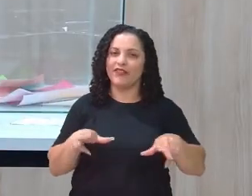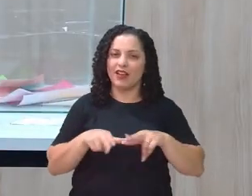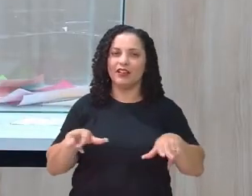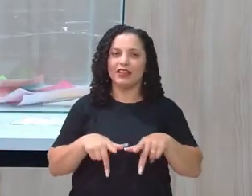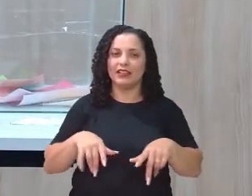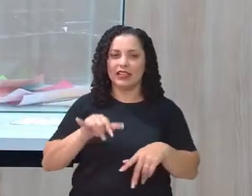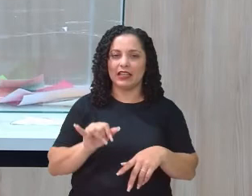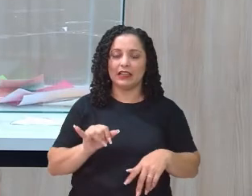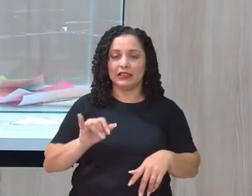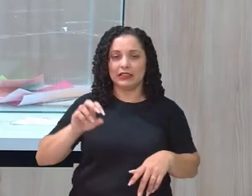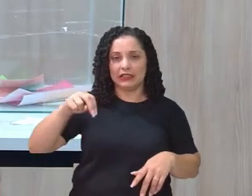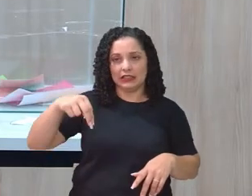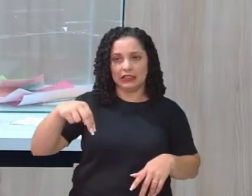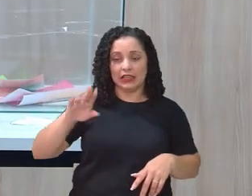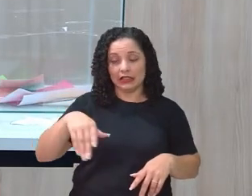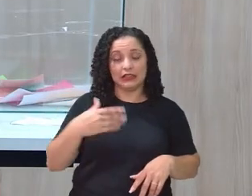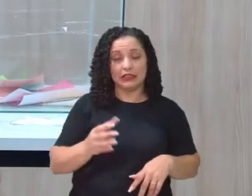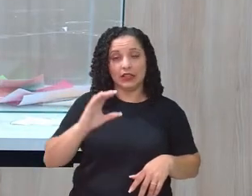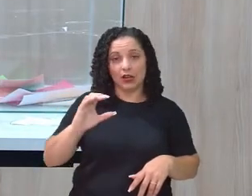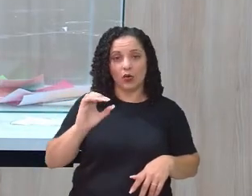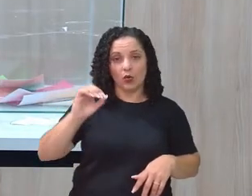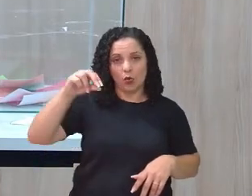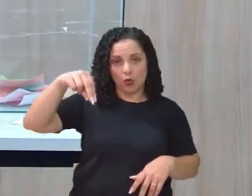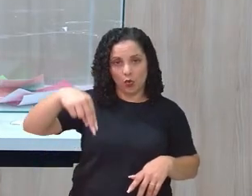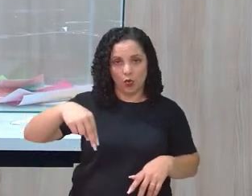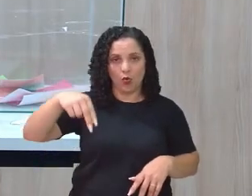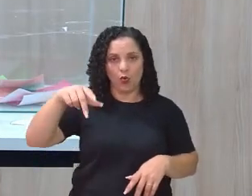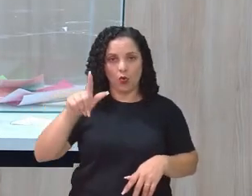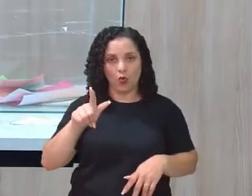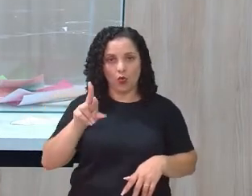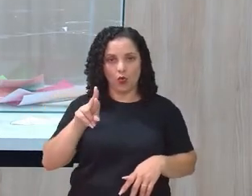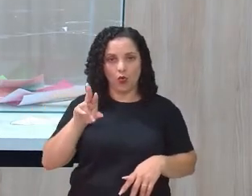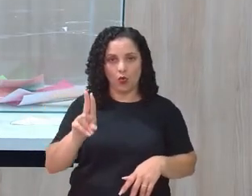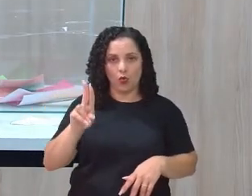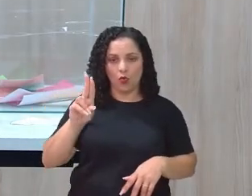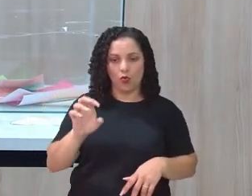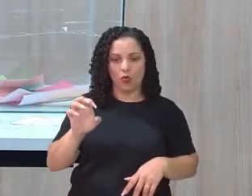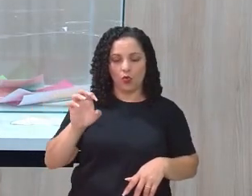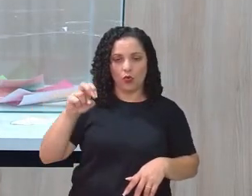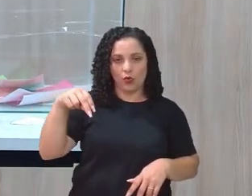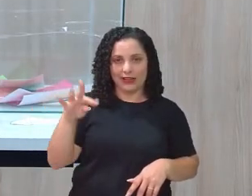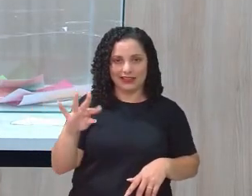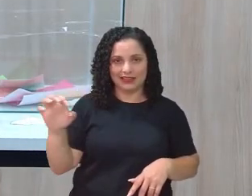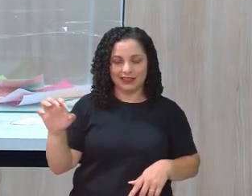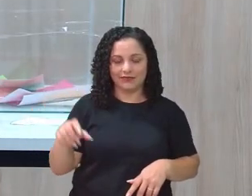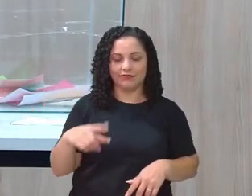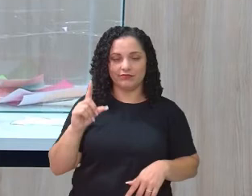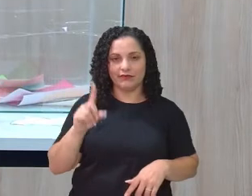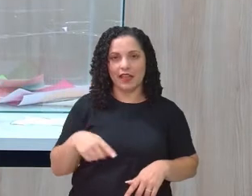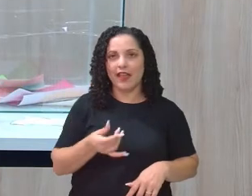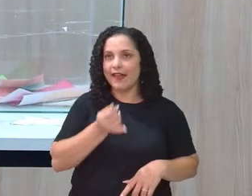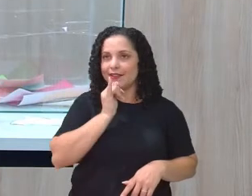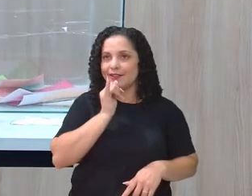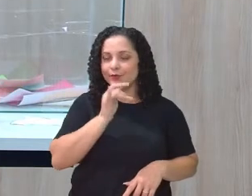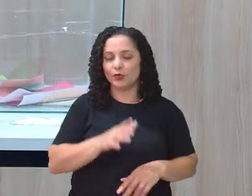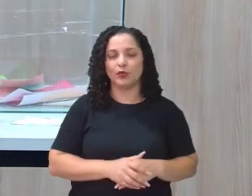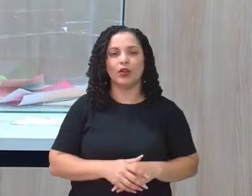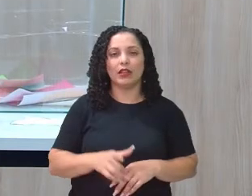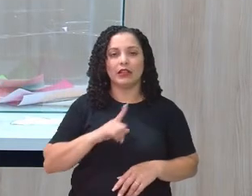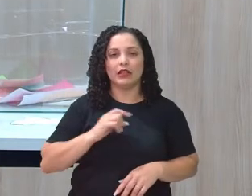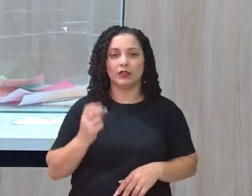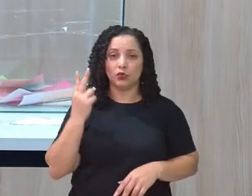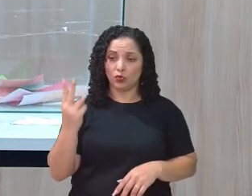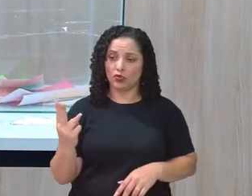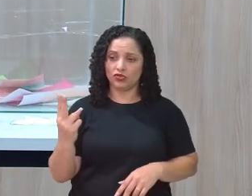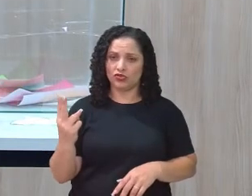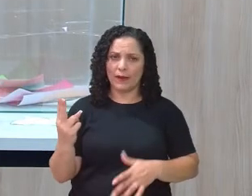certo? Congruente significa a mesma medida. Igual é igual mesmo. Então, eu posso ter aí duas